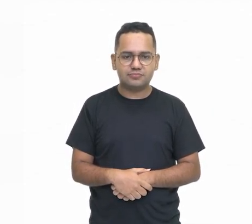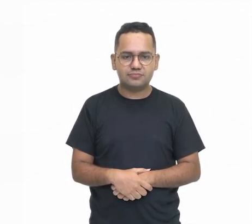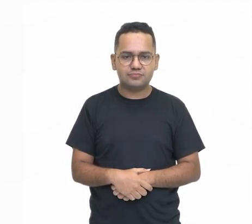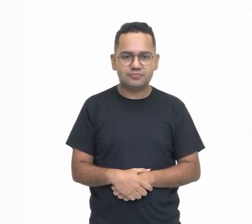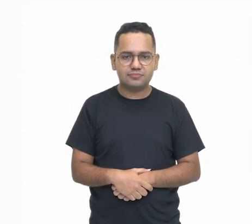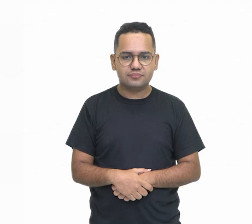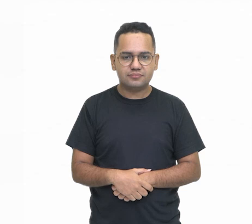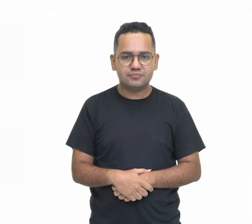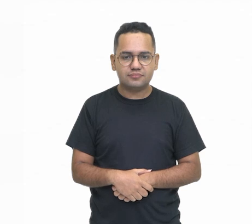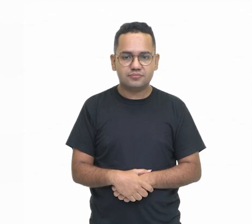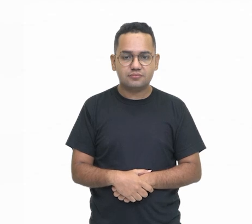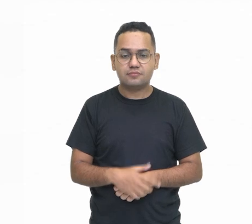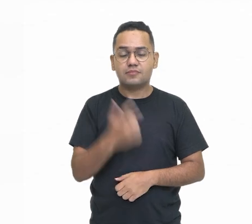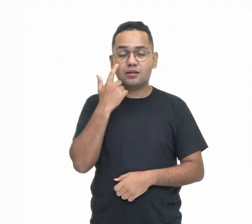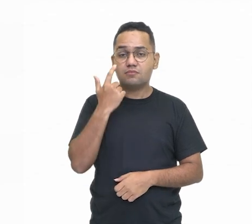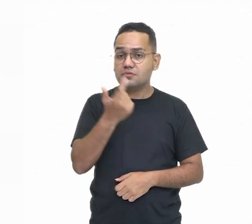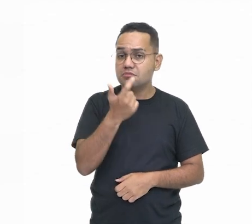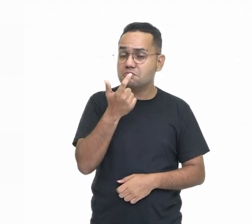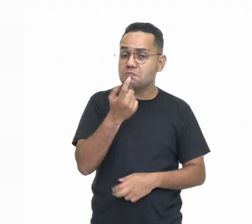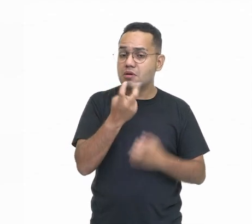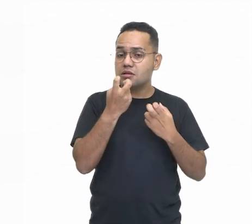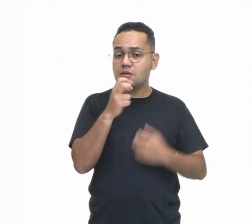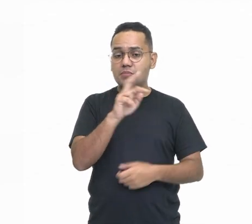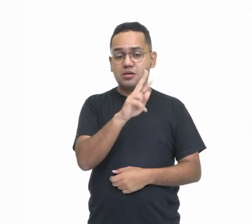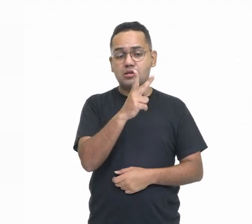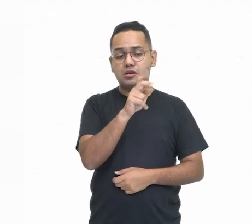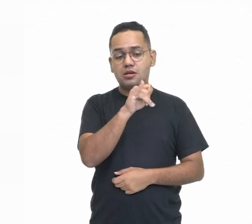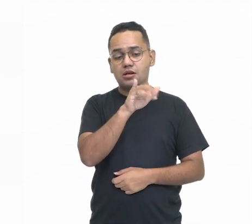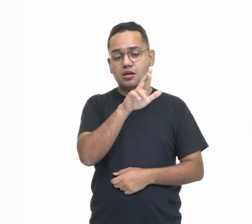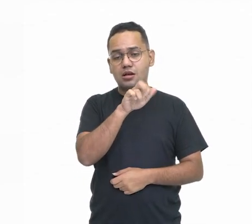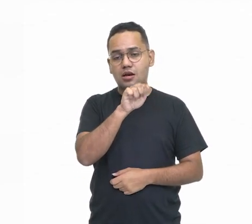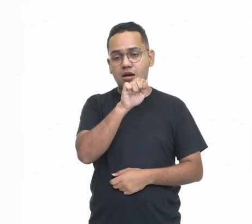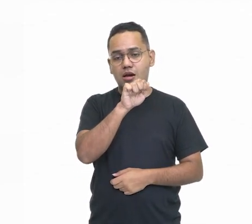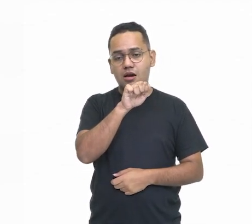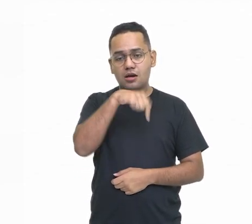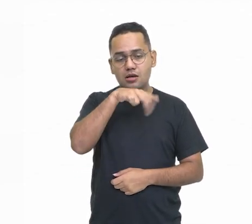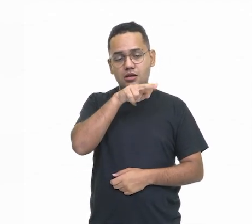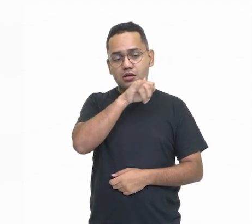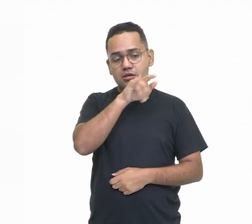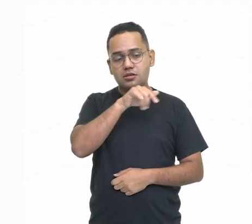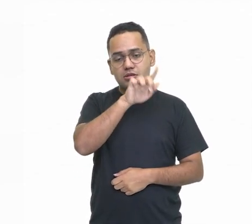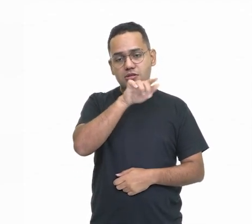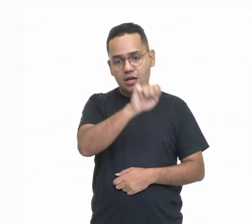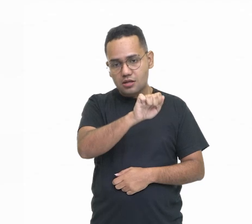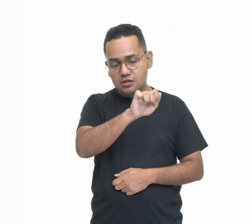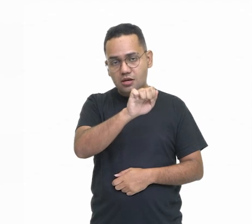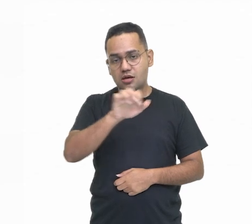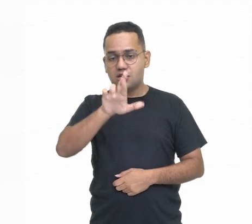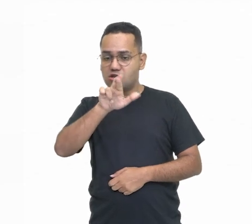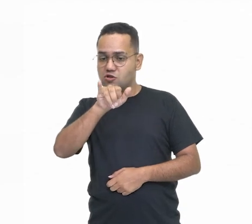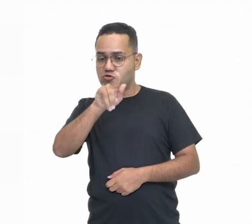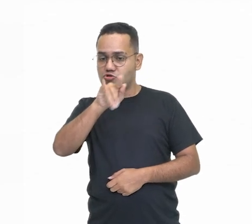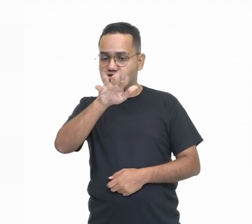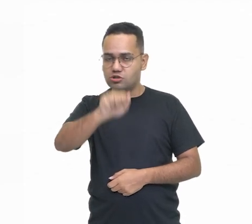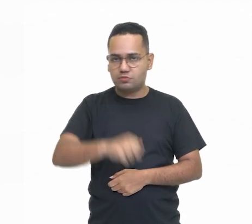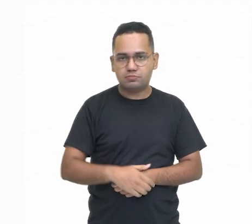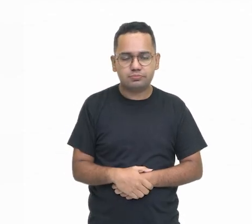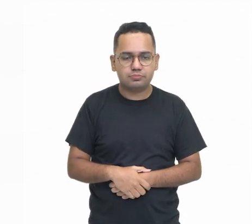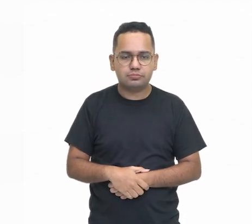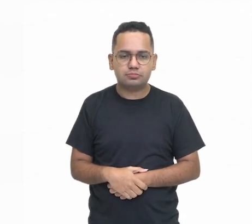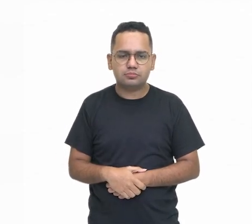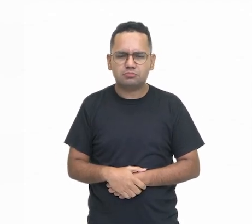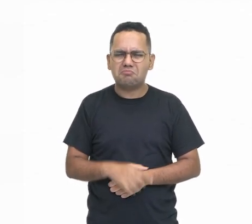respeito do termo hierarquizada e rígida. Então isso quer dizer o quê? Que você vai ter uma